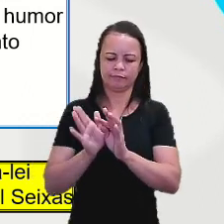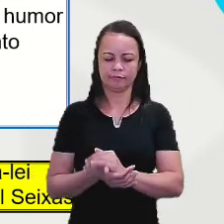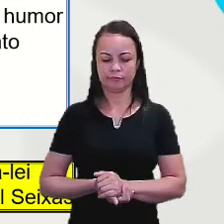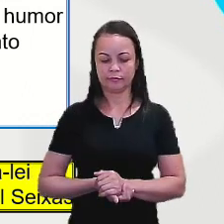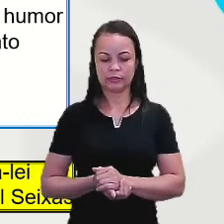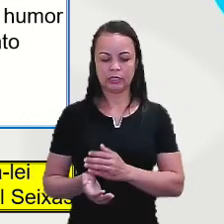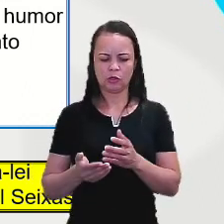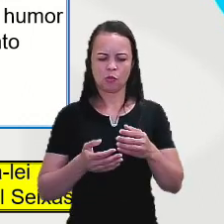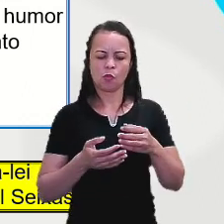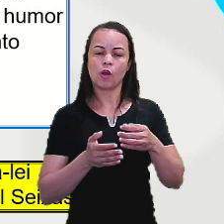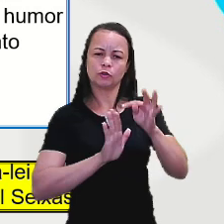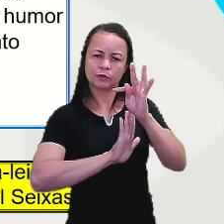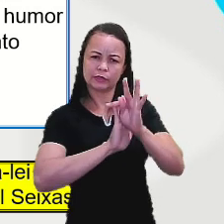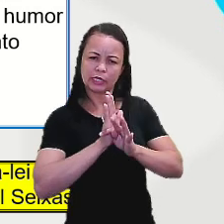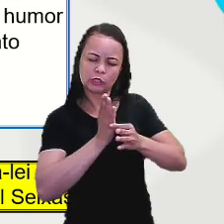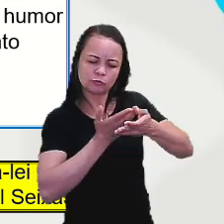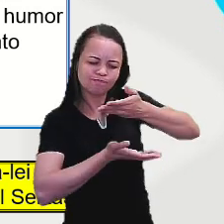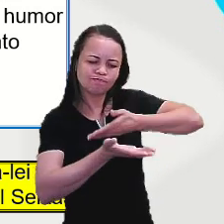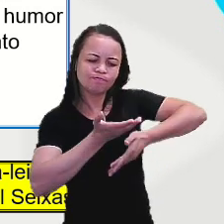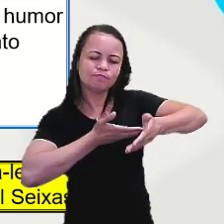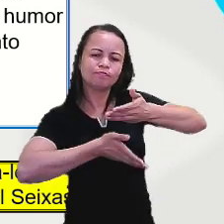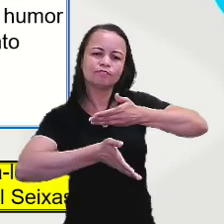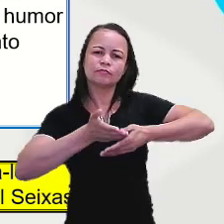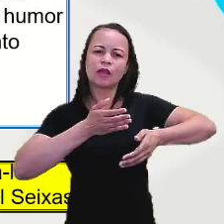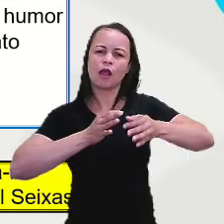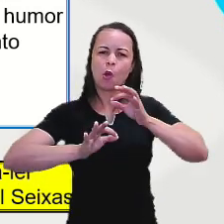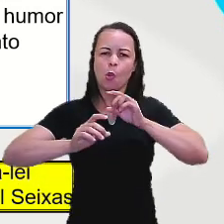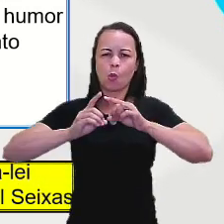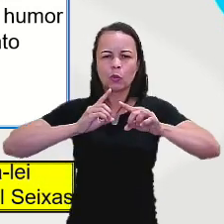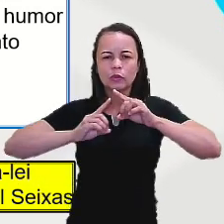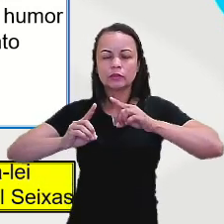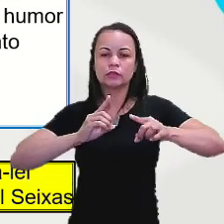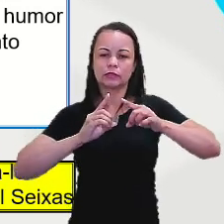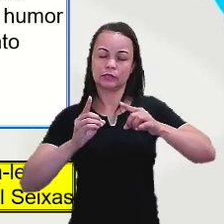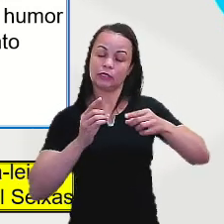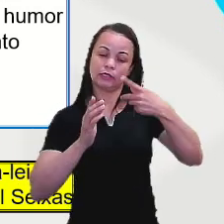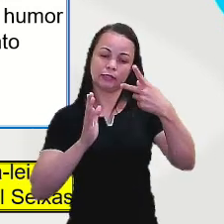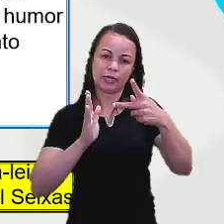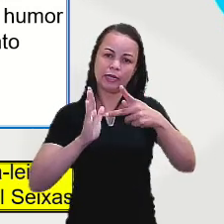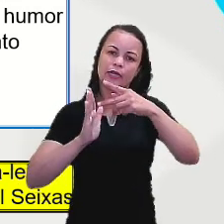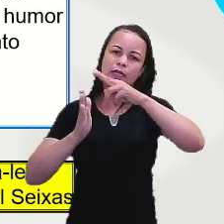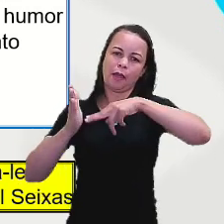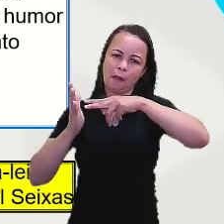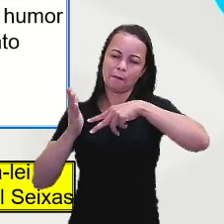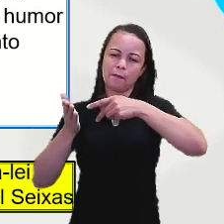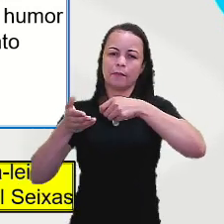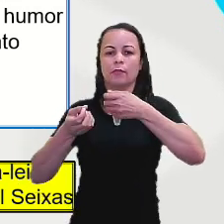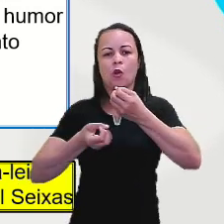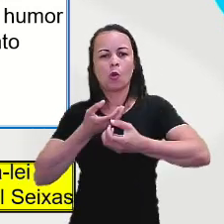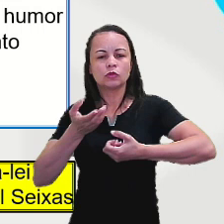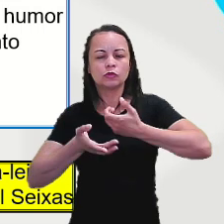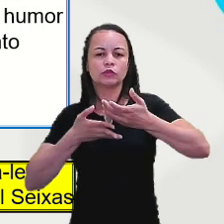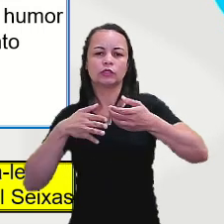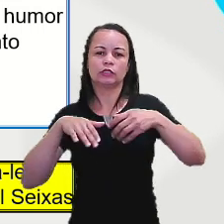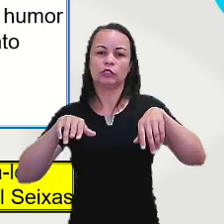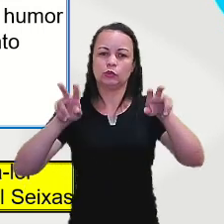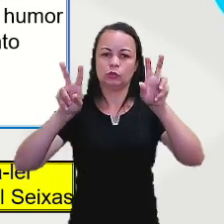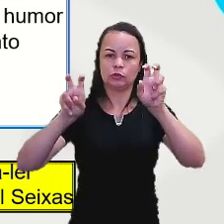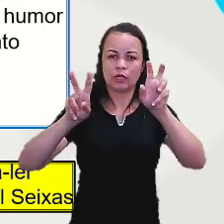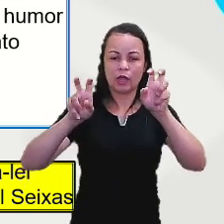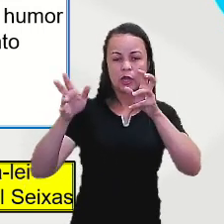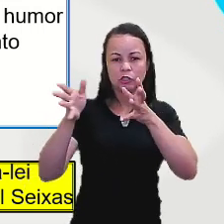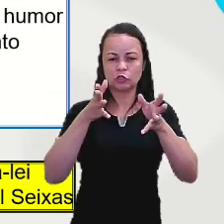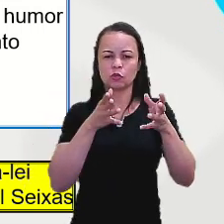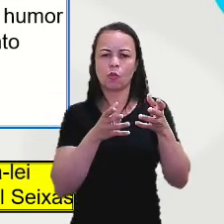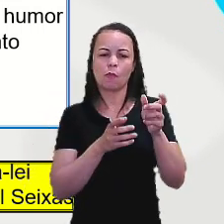textos dialogam entre si, quando um texto é produzido e neste texto é inserido um trecho ou palavras